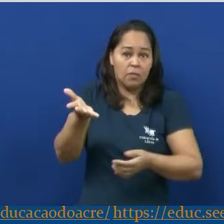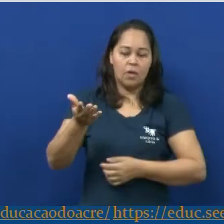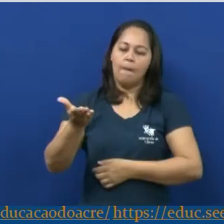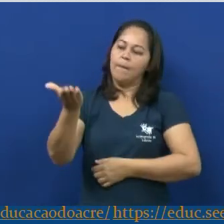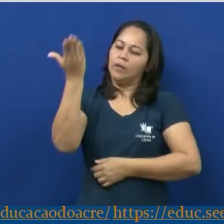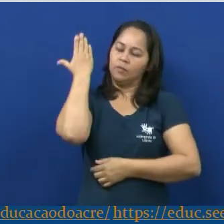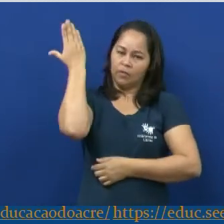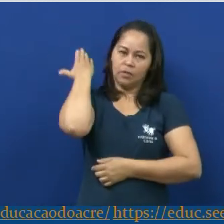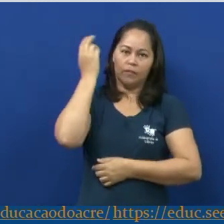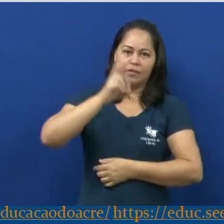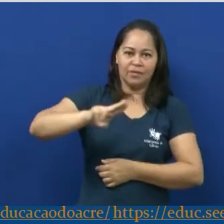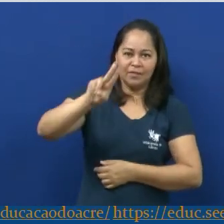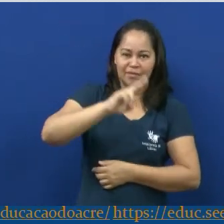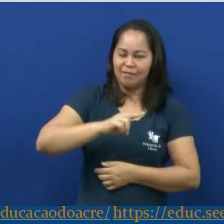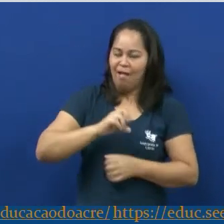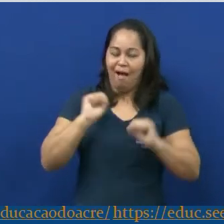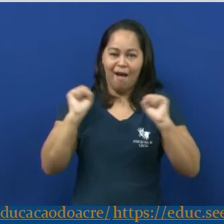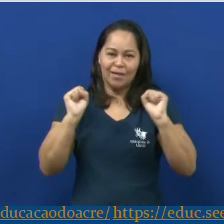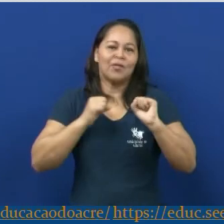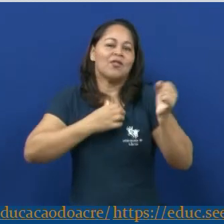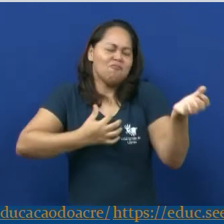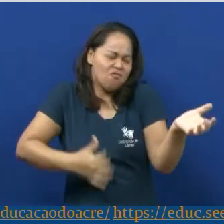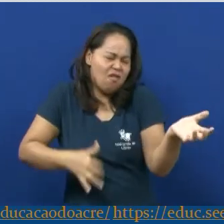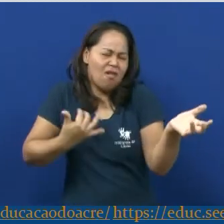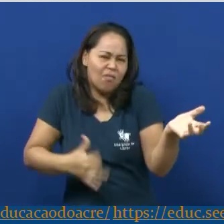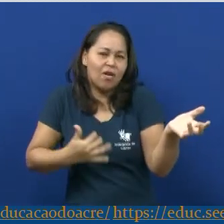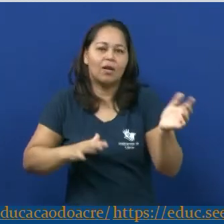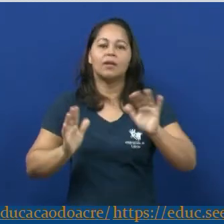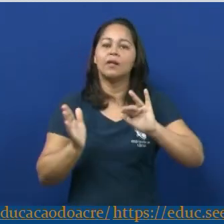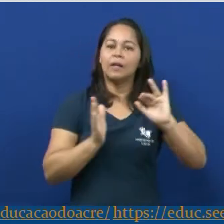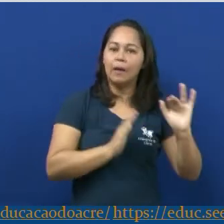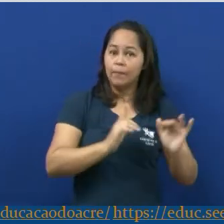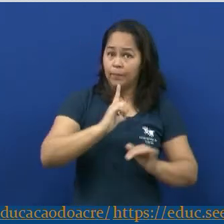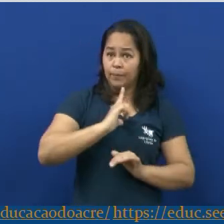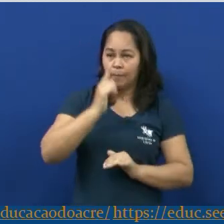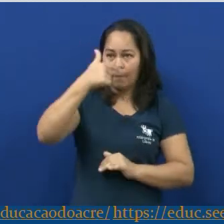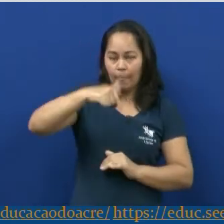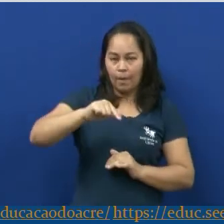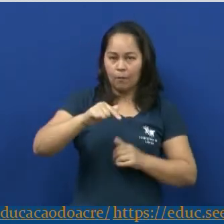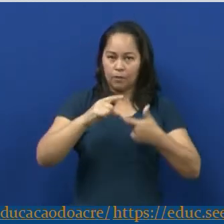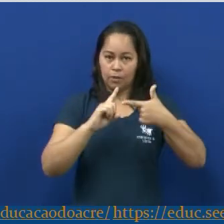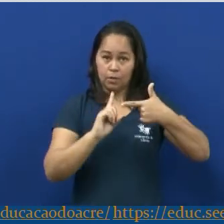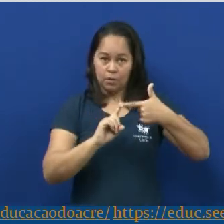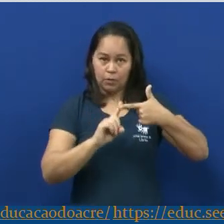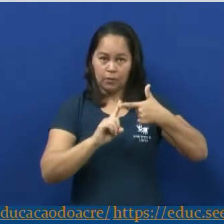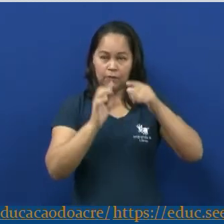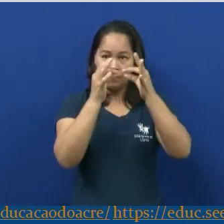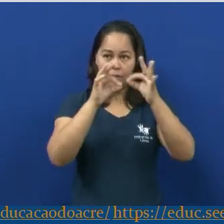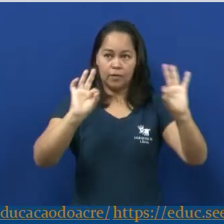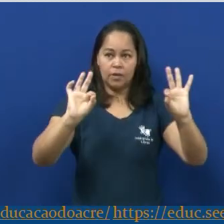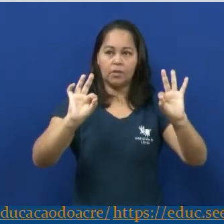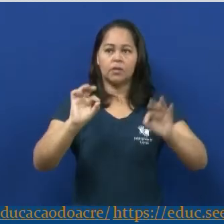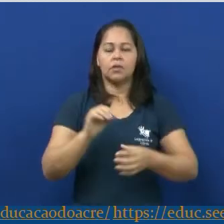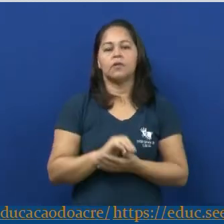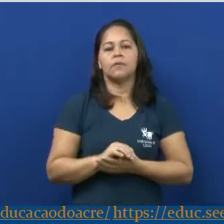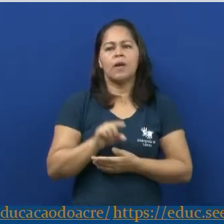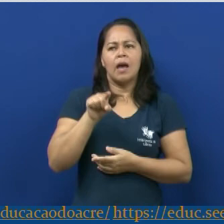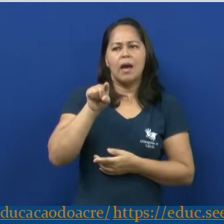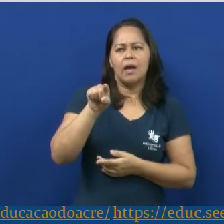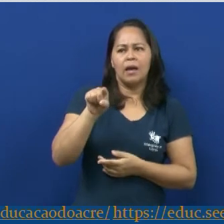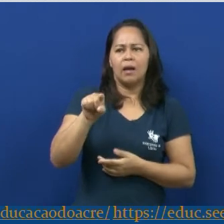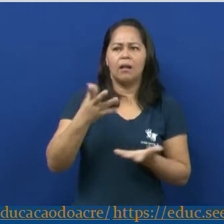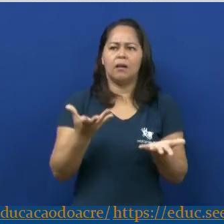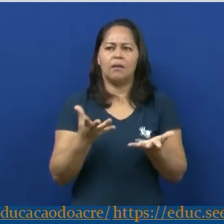tava maravilhoso adoro ok a outra o exemplo de baixo chile e na europa